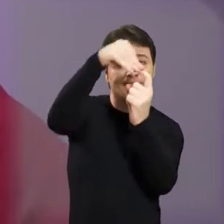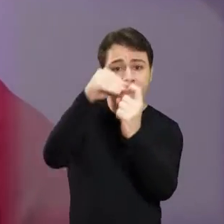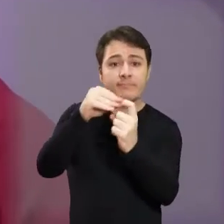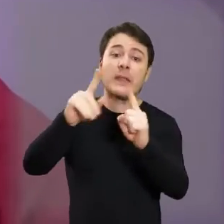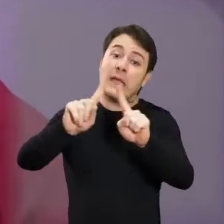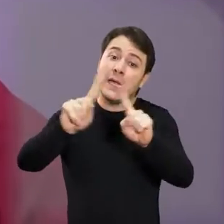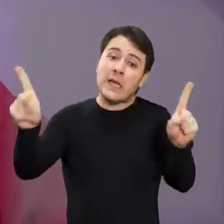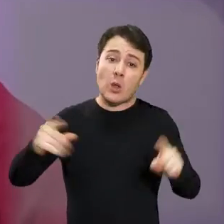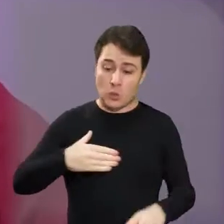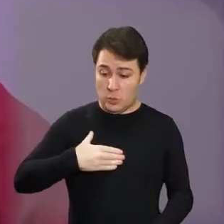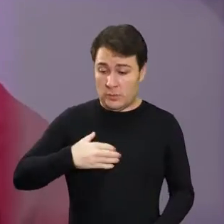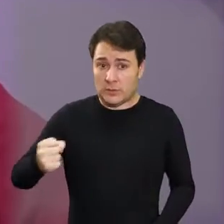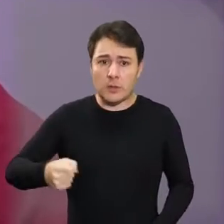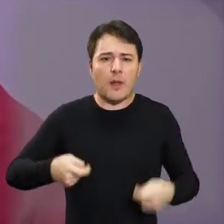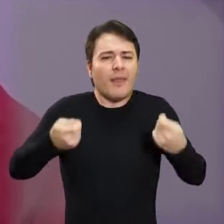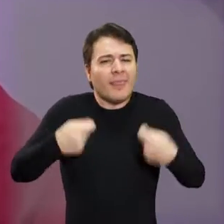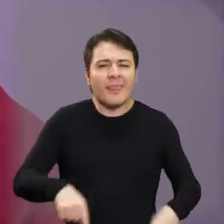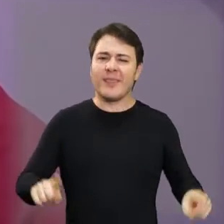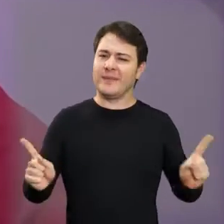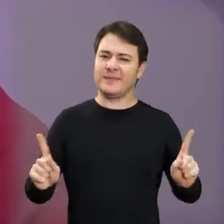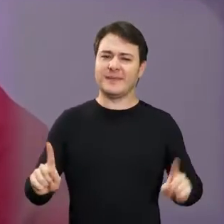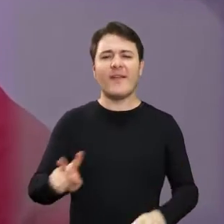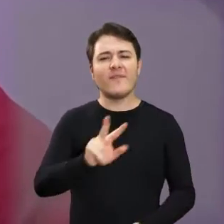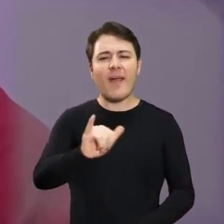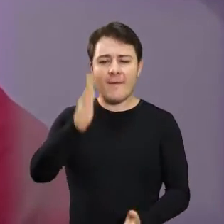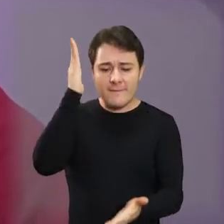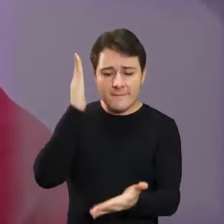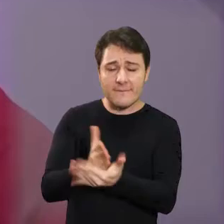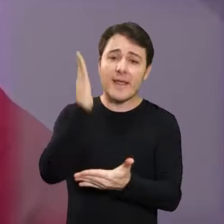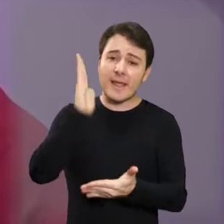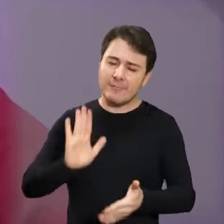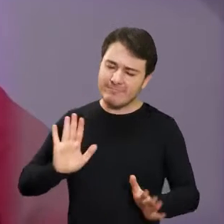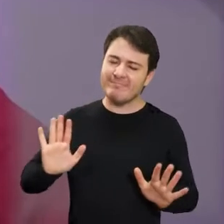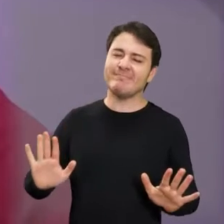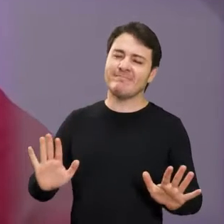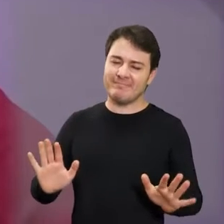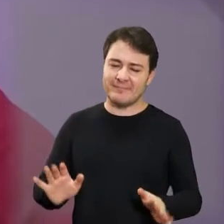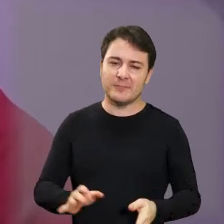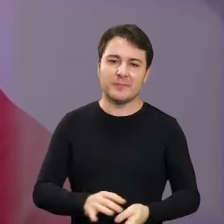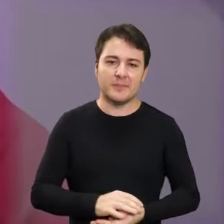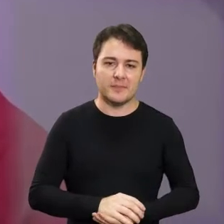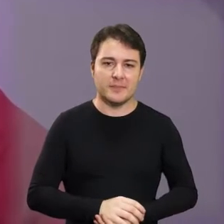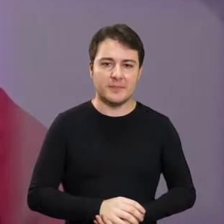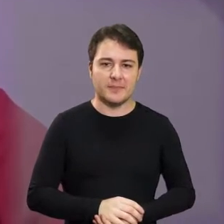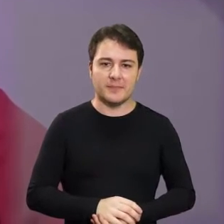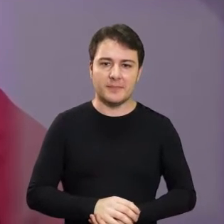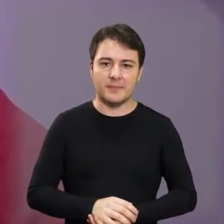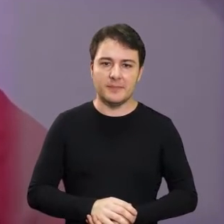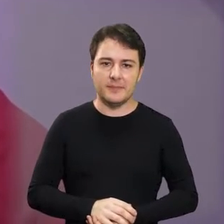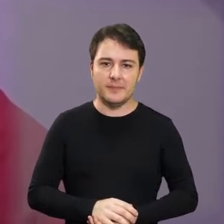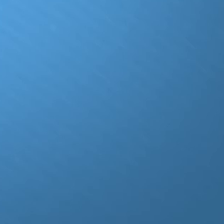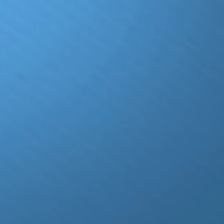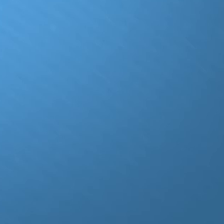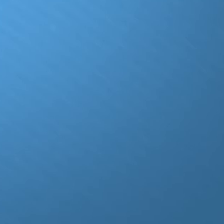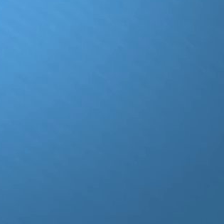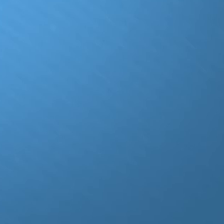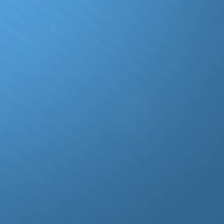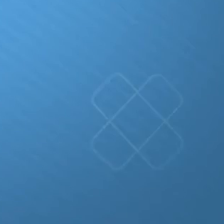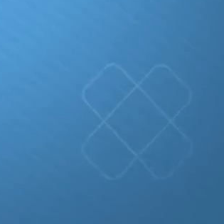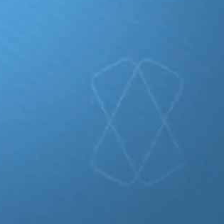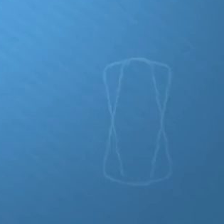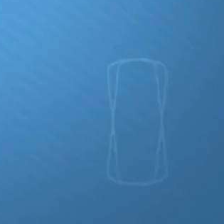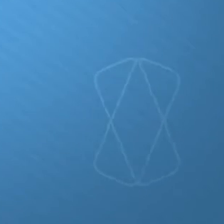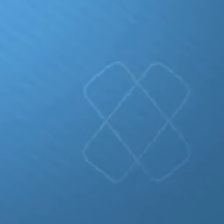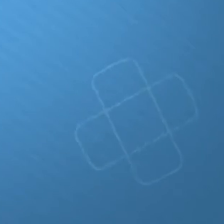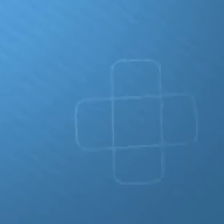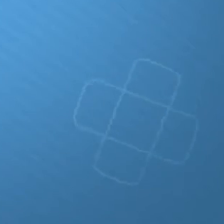vida e estar preparado para reconhecer que o suicídio não é e não precisa ser a única saída. Se você precisa